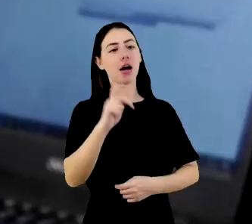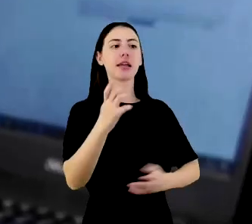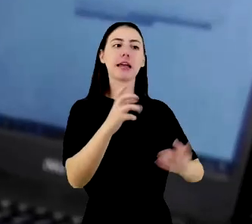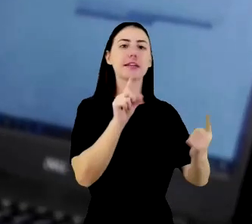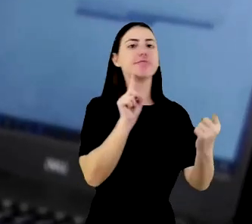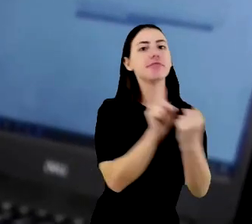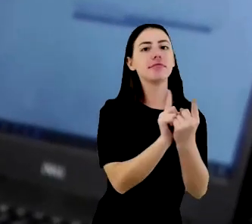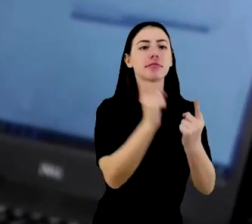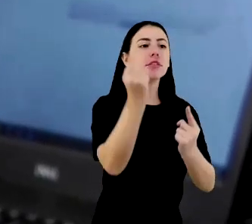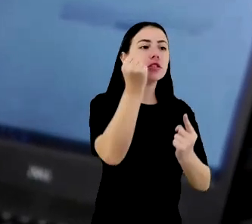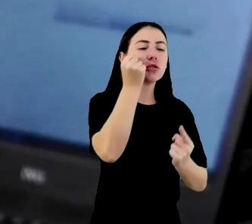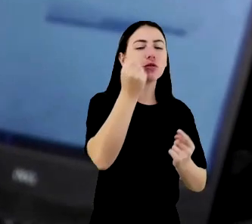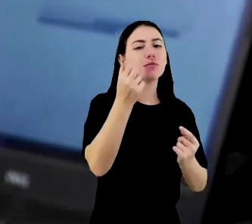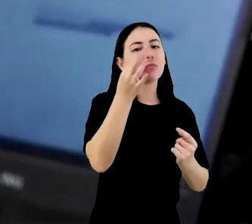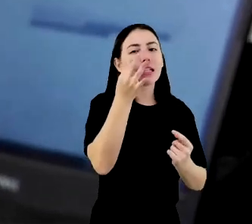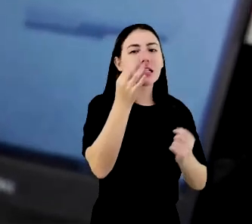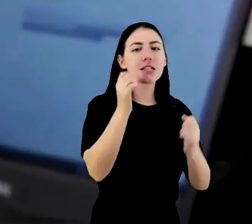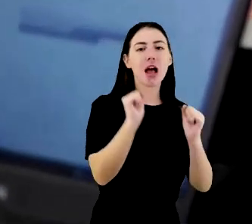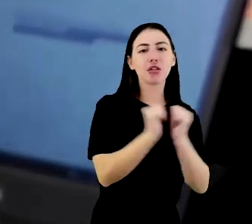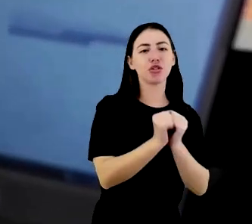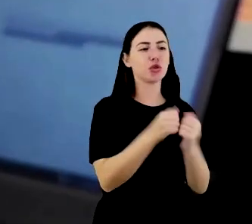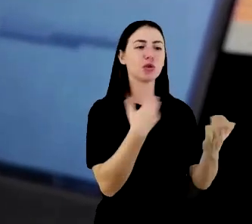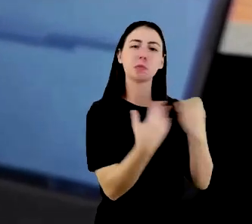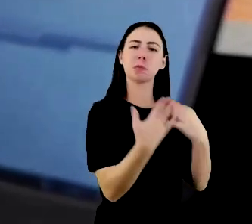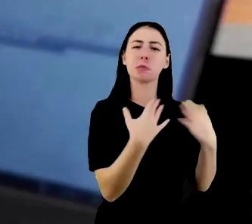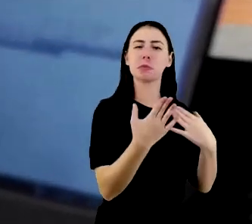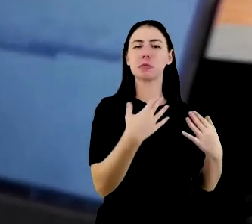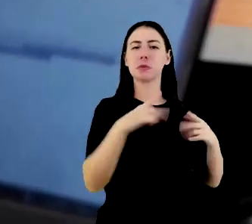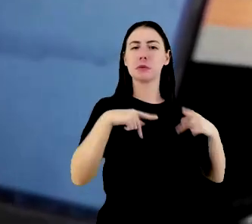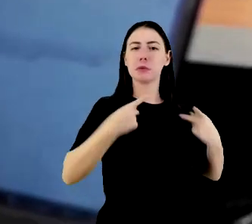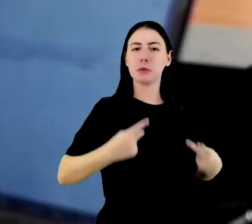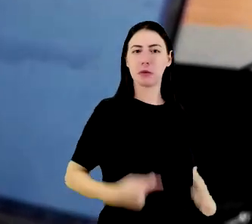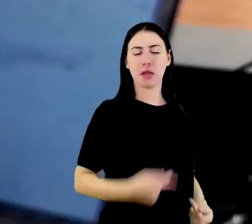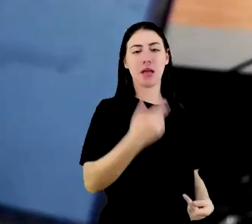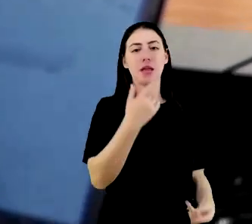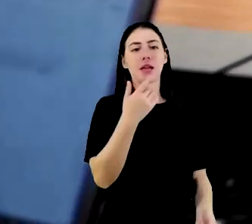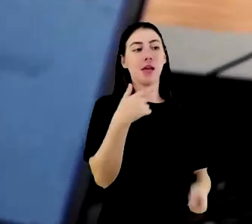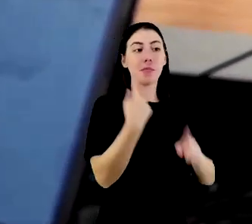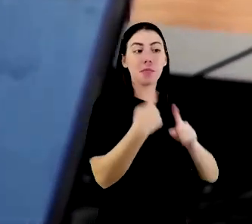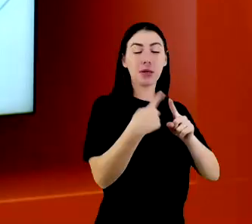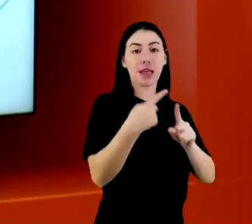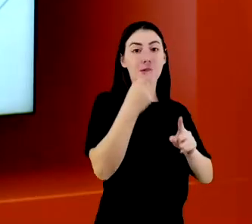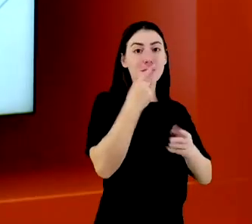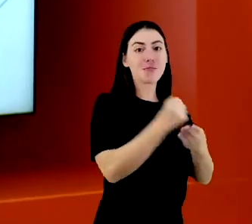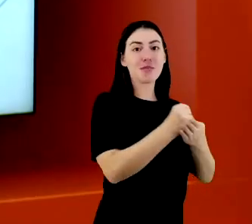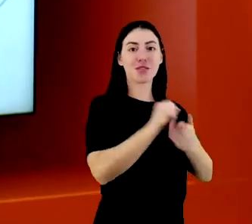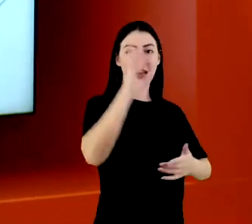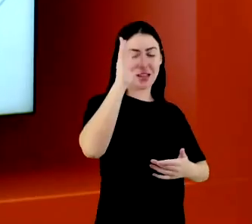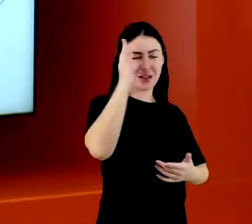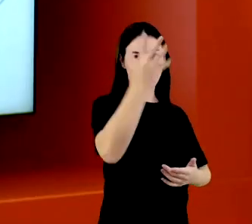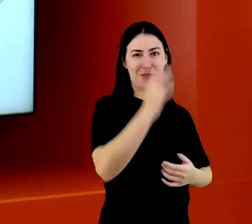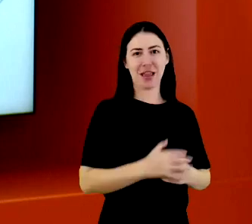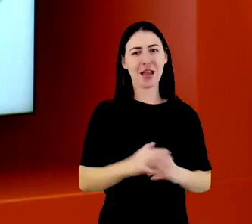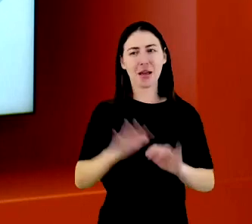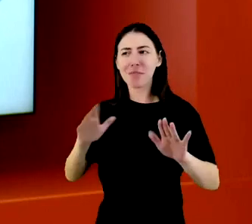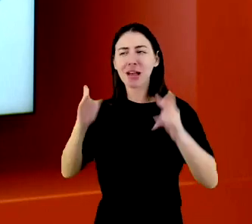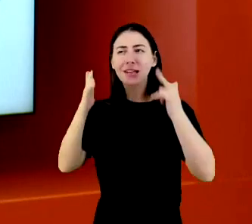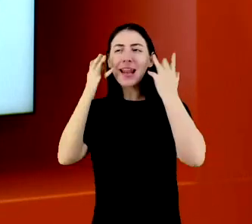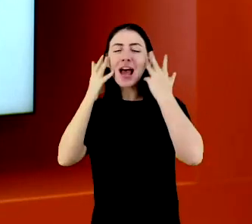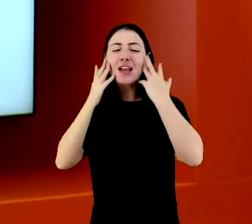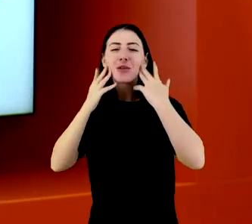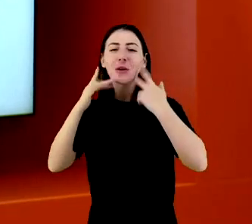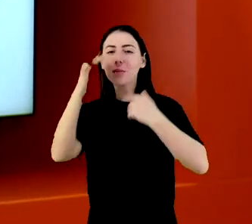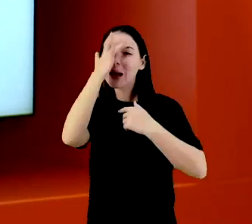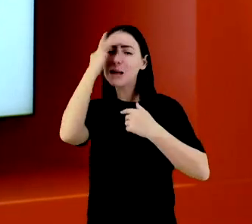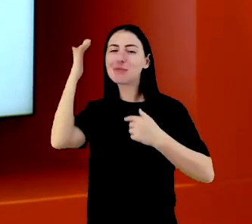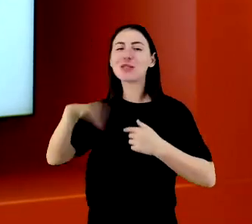um acompanhamento humanizado para que, de fato, o problema dele seja resolvido. E aí a gente vê que é muito uma relação ali de